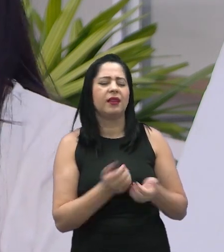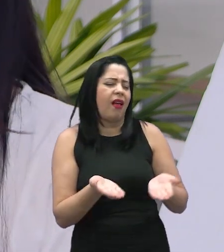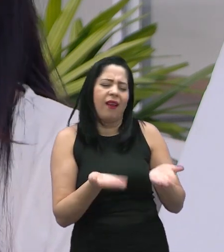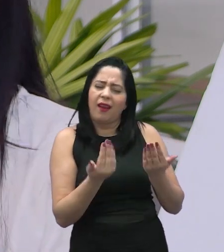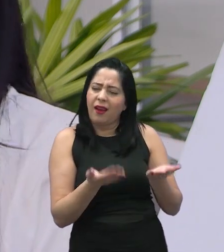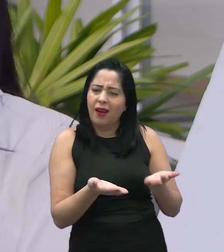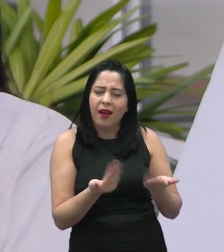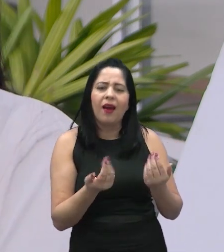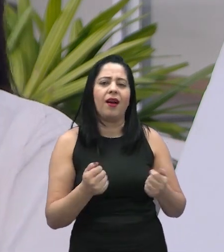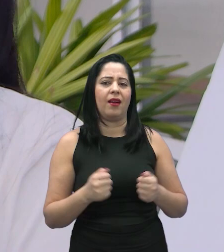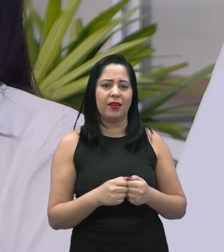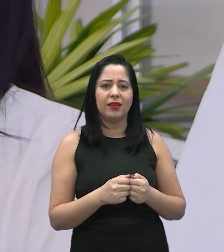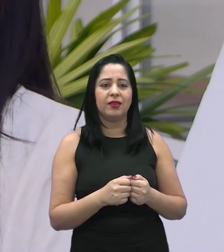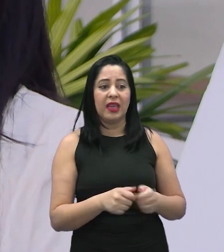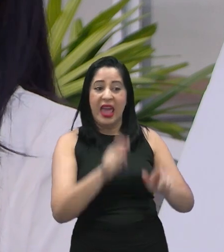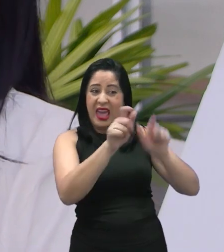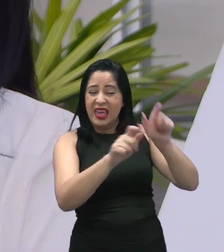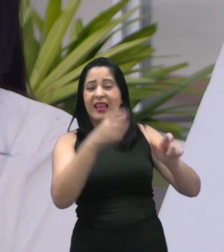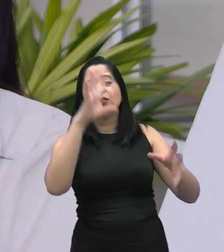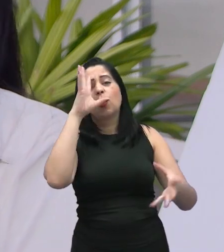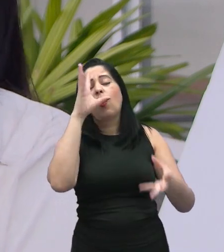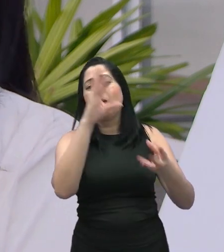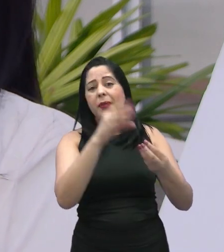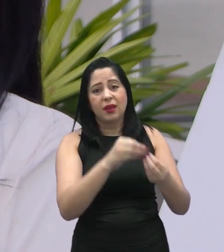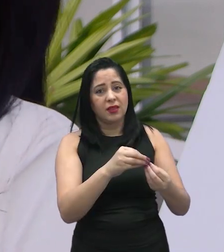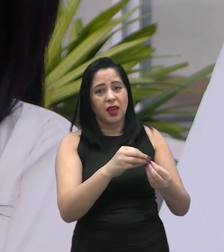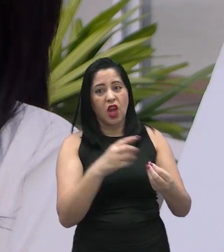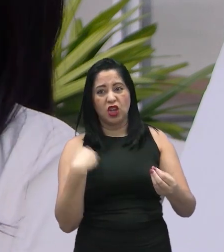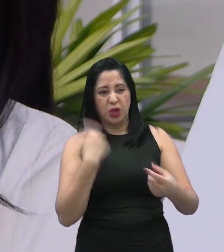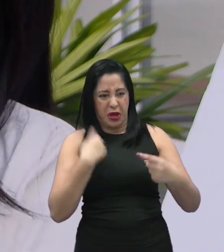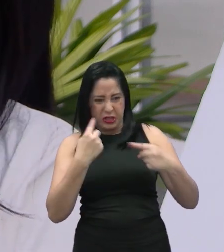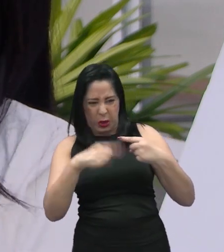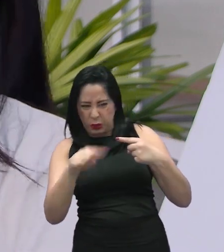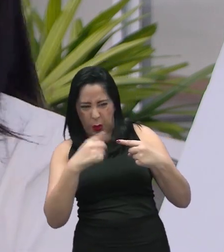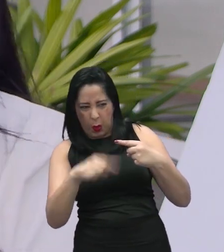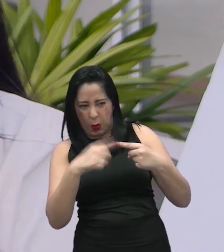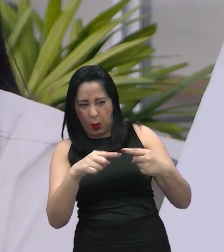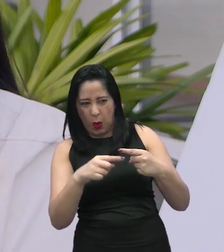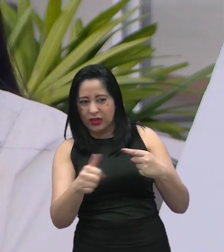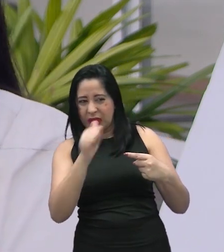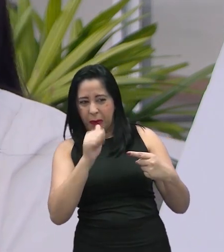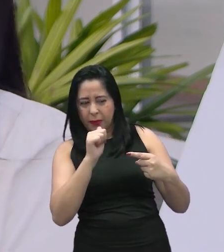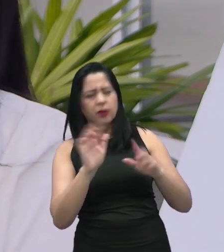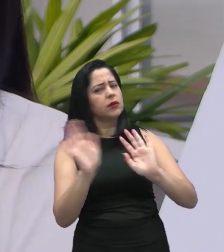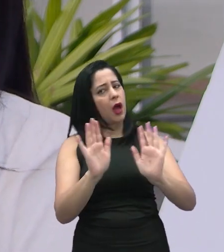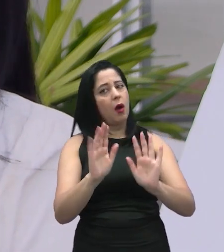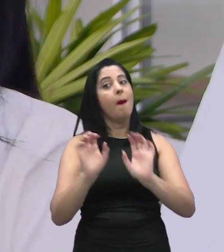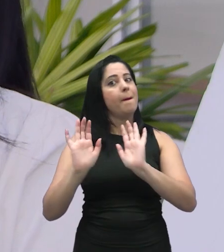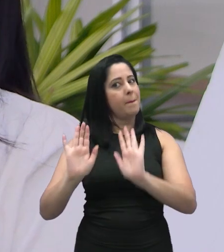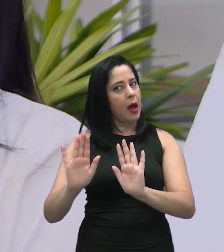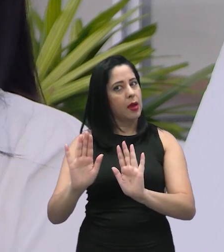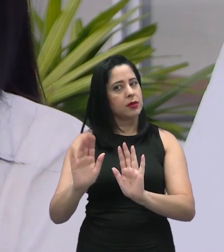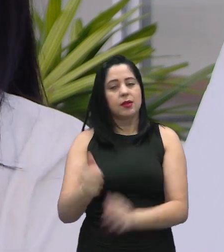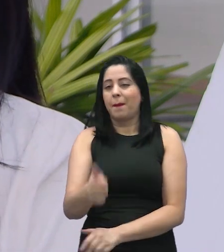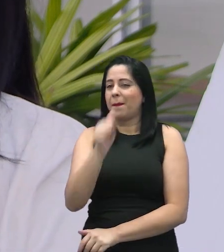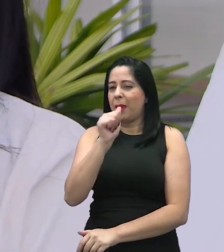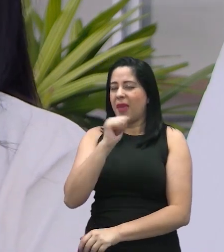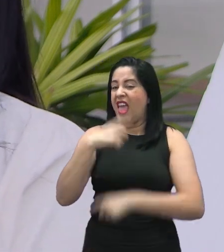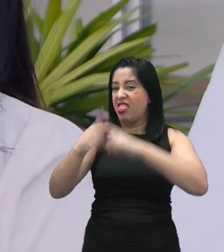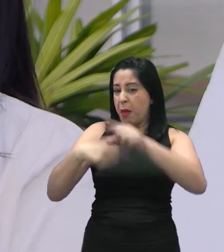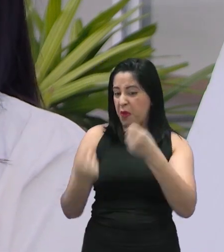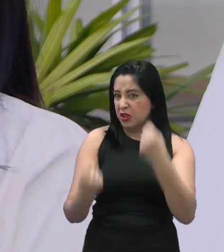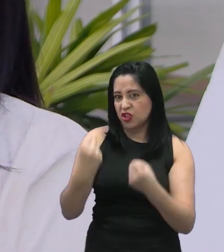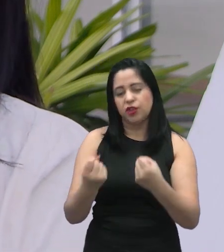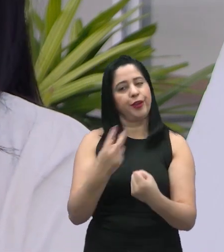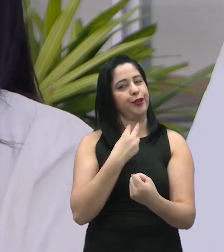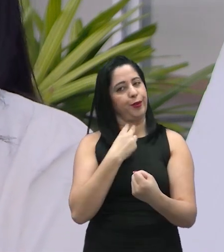né, de uma forma bem leve, para que eles entendam que a gente não é contra a bebida, mas o que não pode beber e dirigir. Então a gente leva o bafômetro,